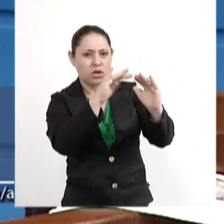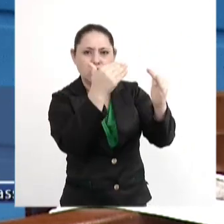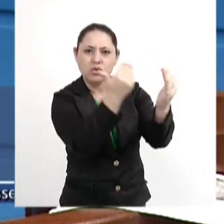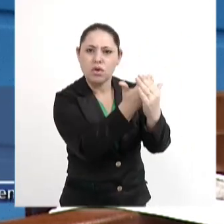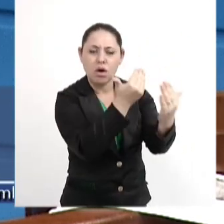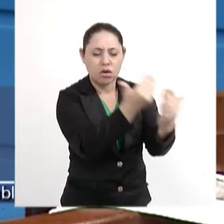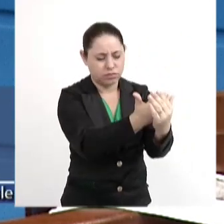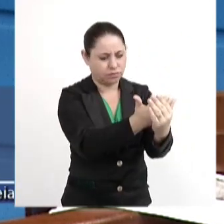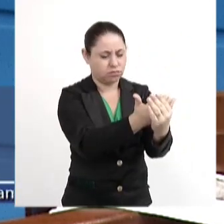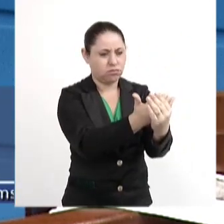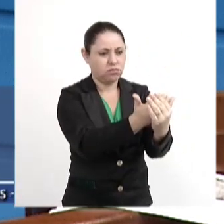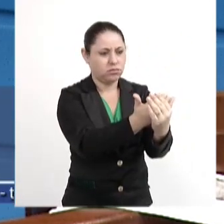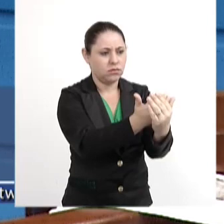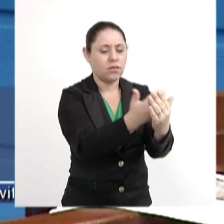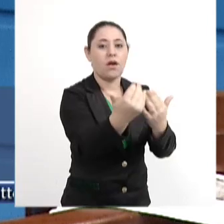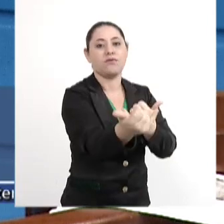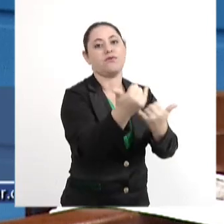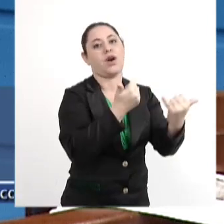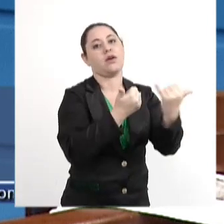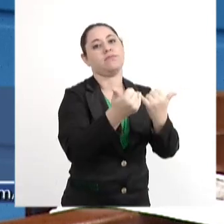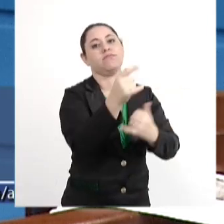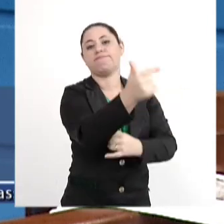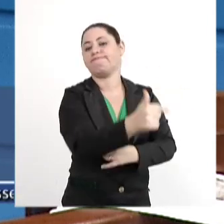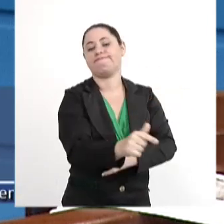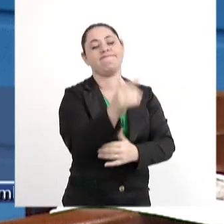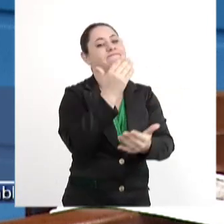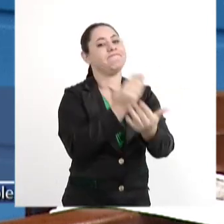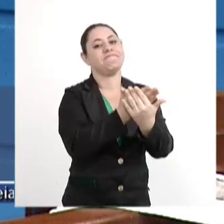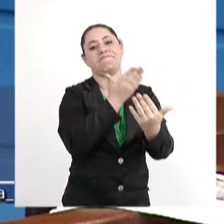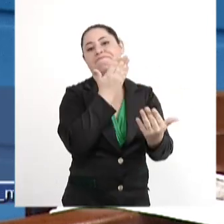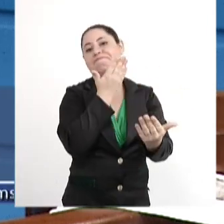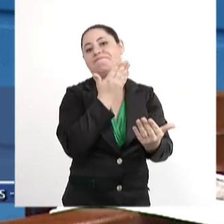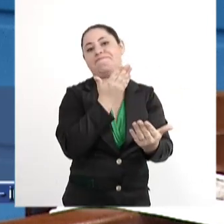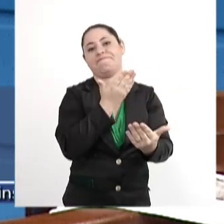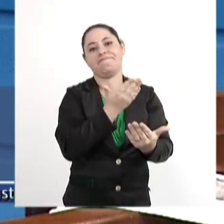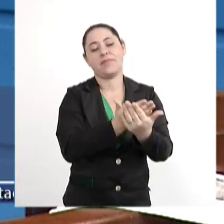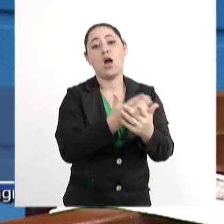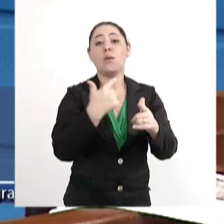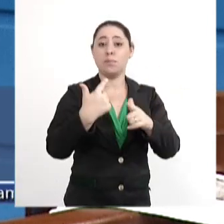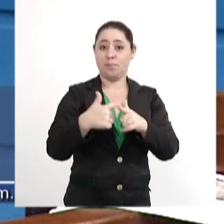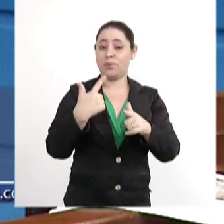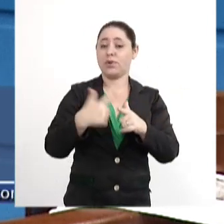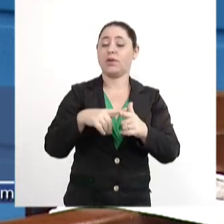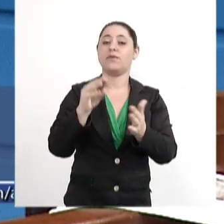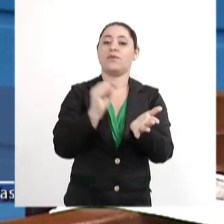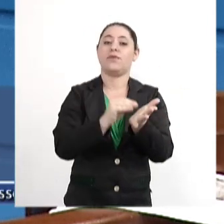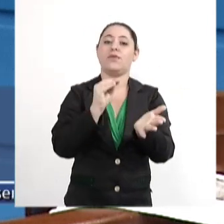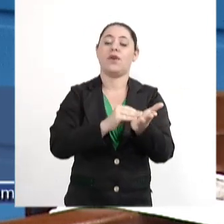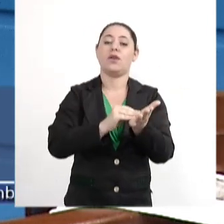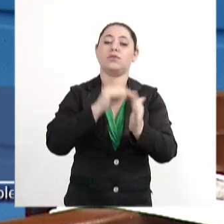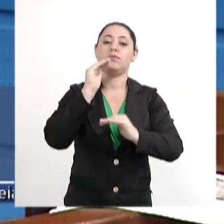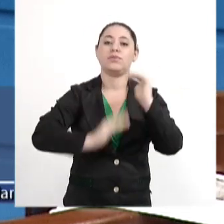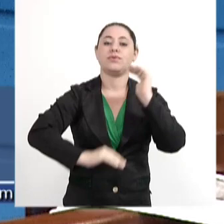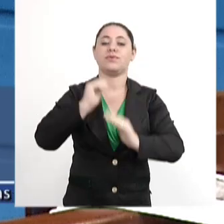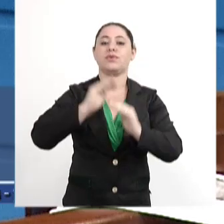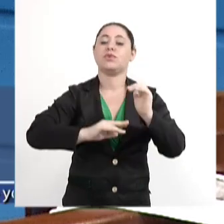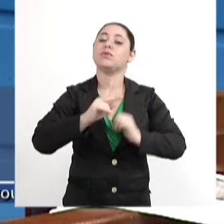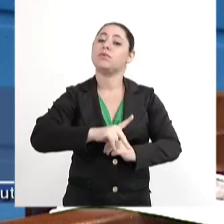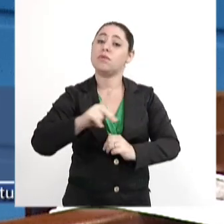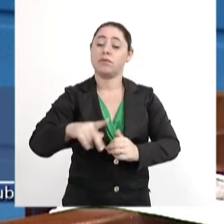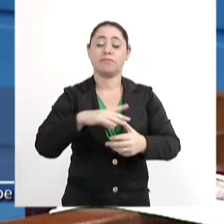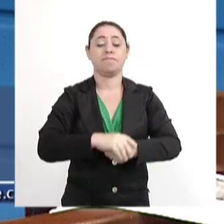unidade escolar e foi informada que não haveria aula em função da falta dos